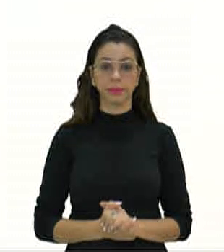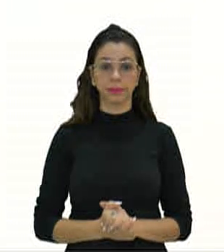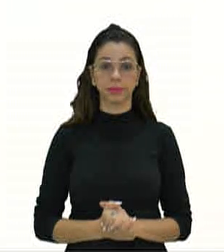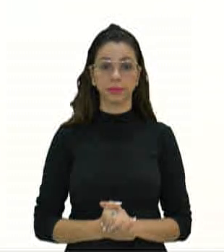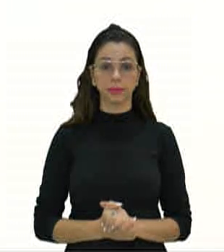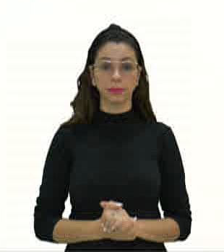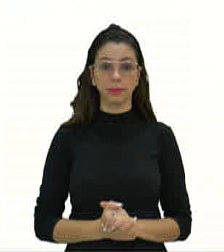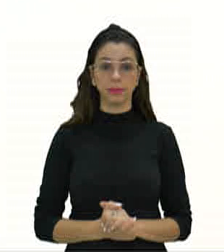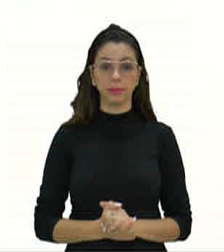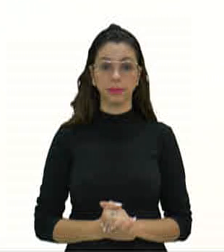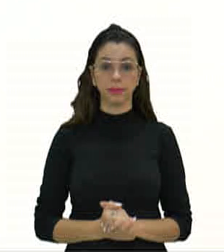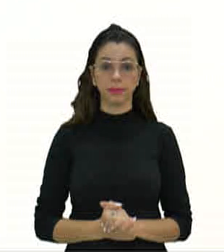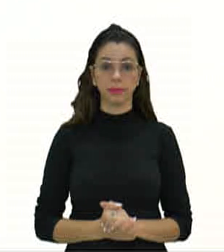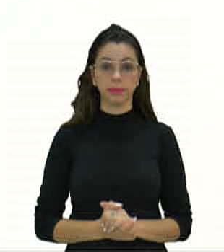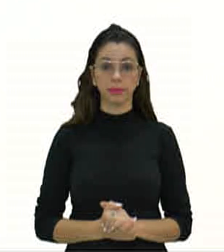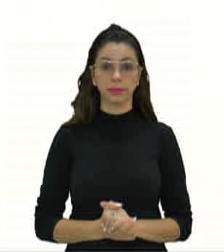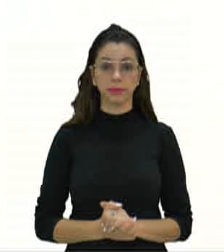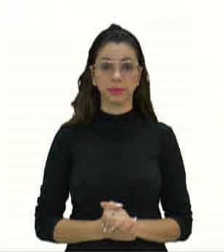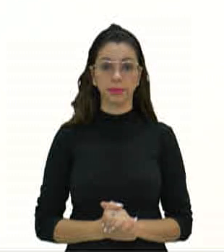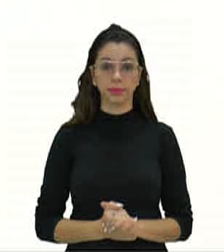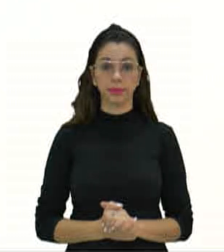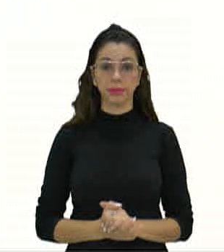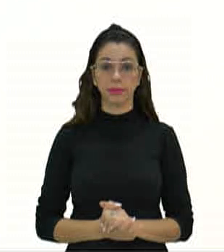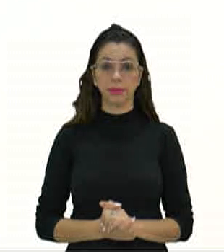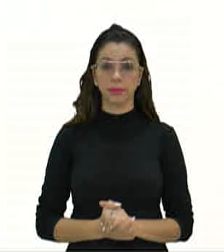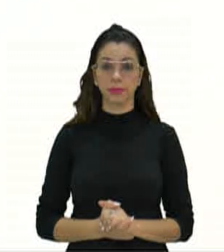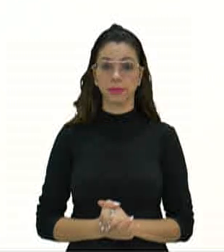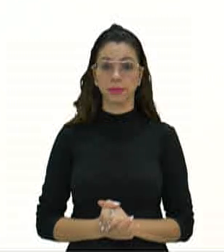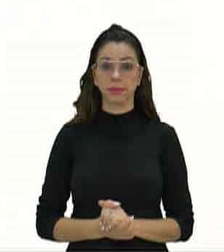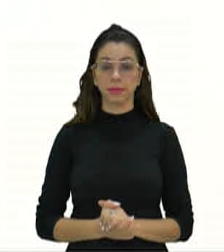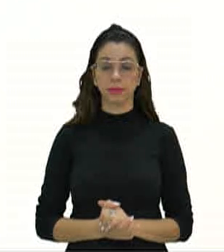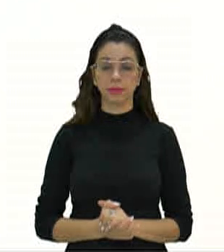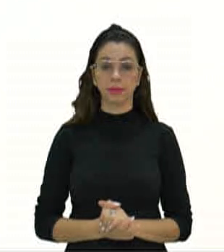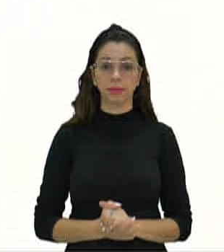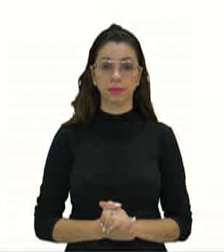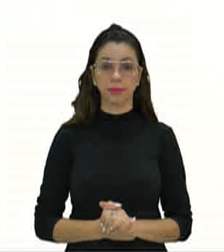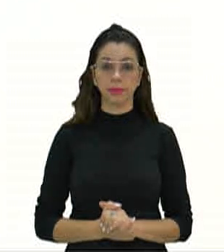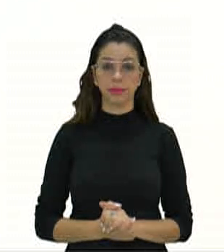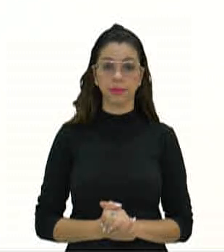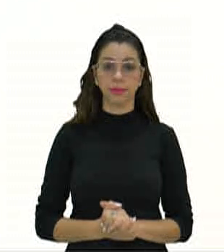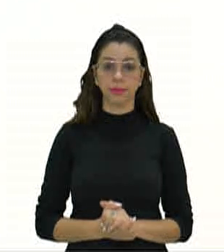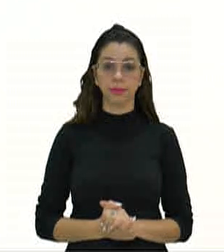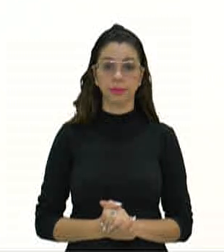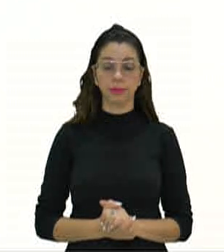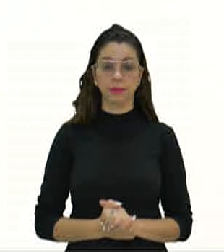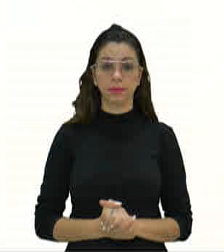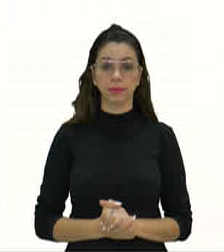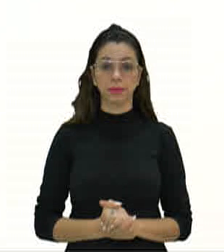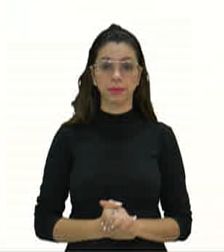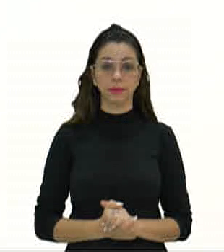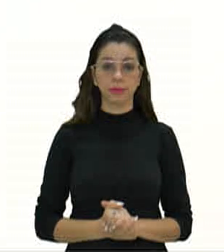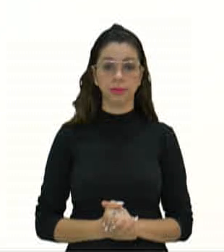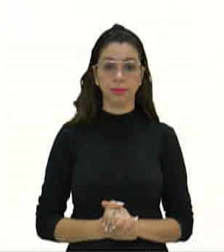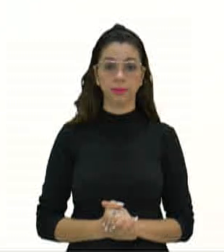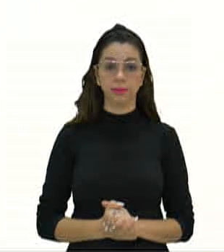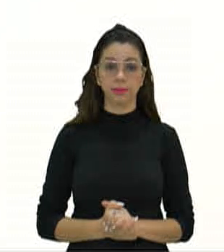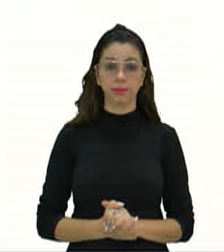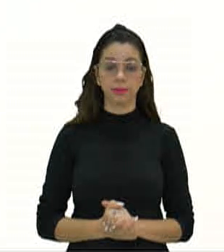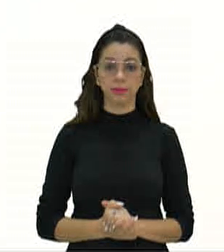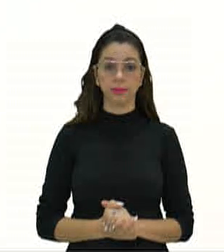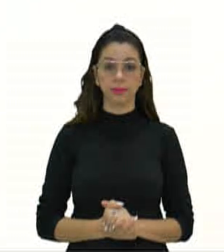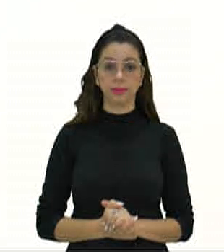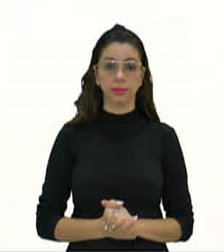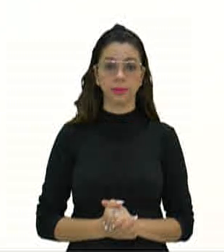for ourselves. One of the greatest benefits of studying is it helps expand awareness with